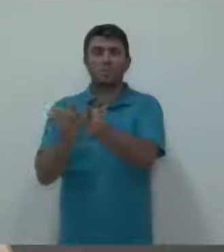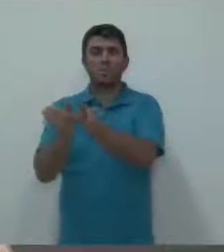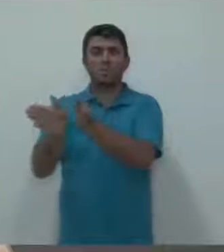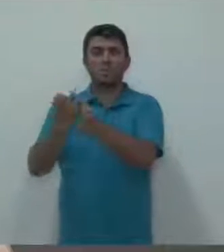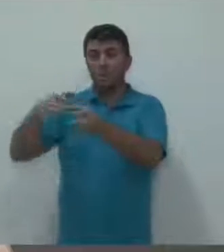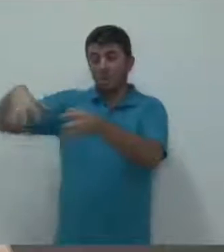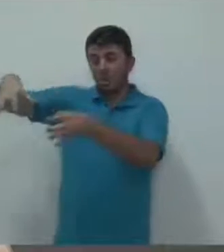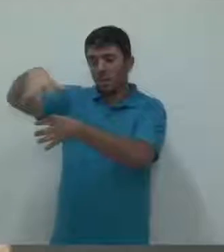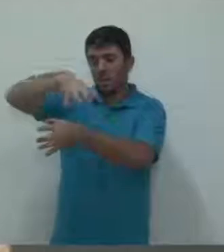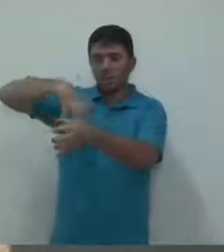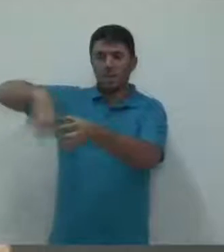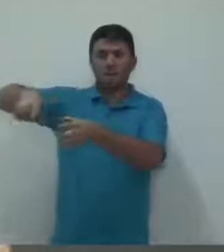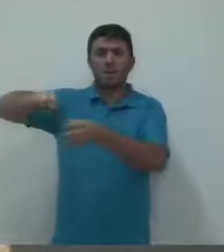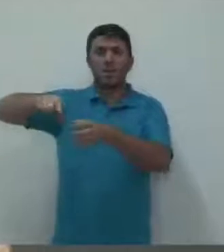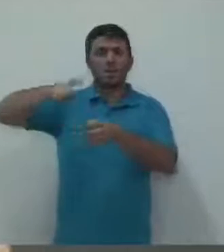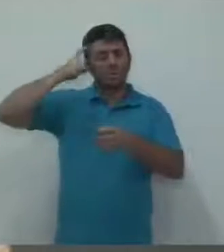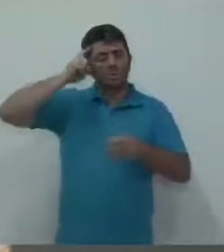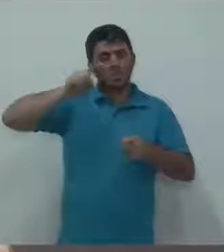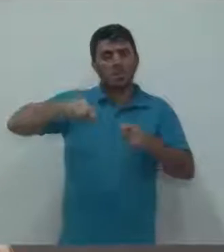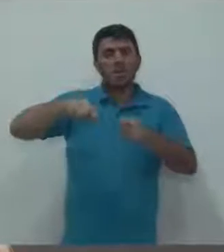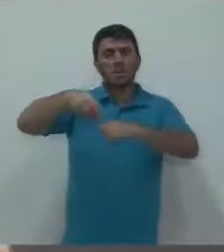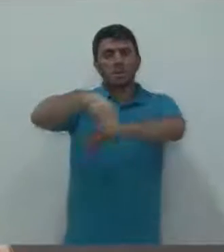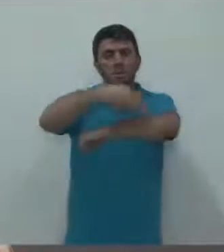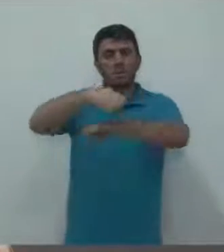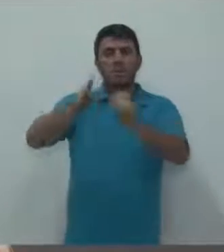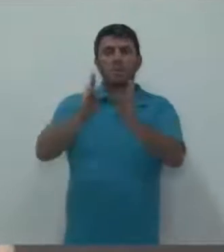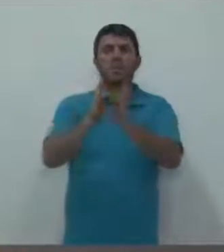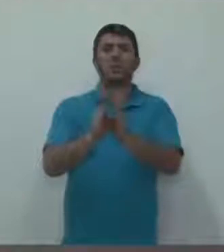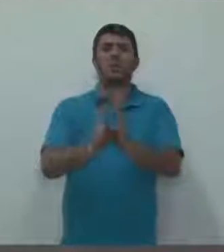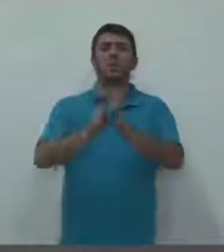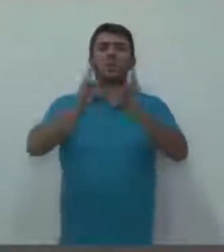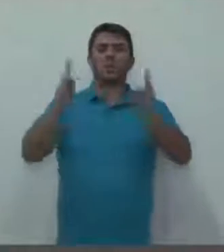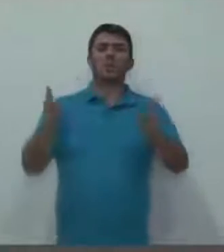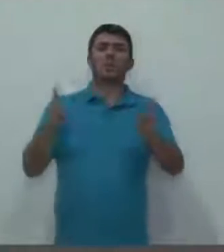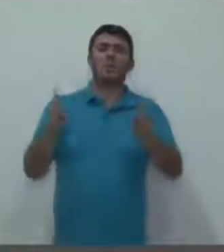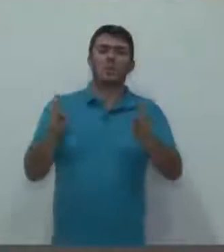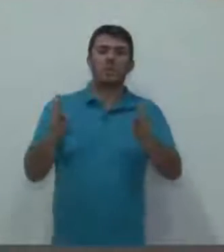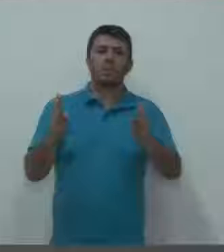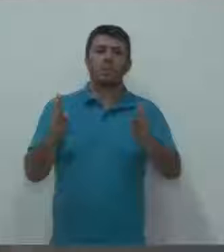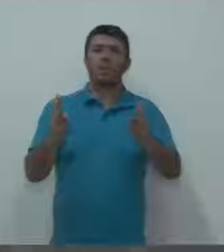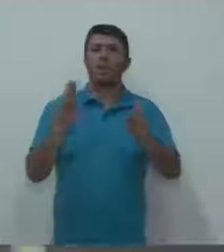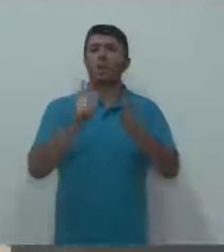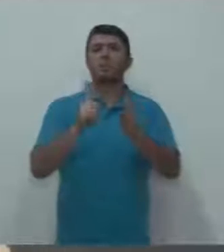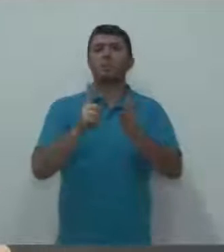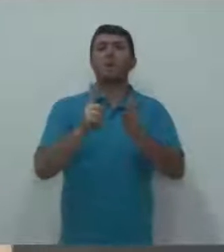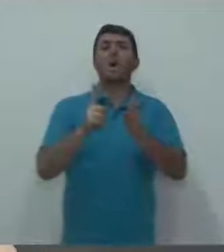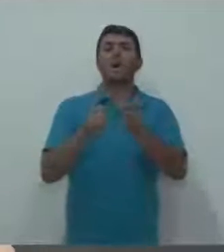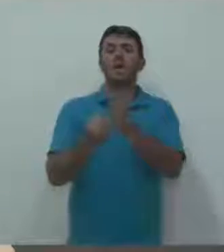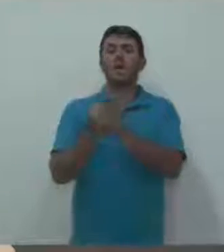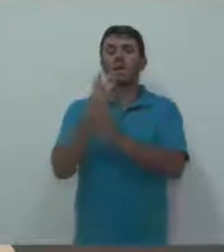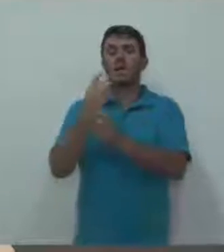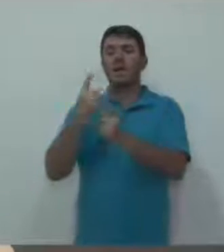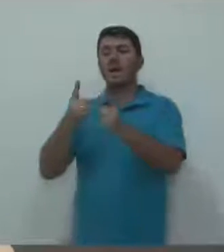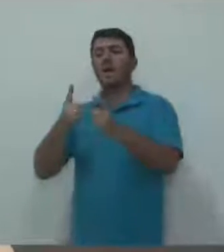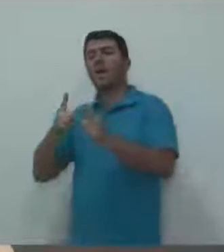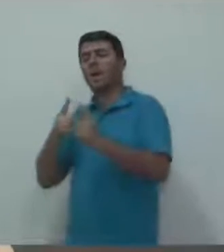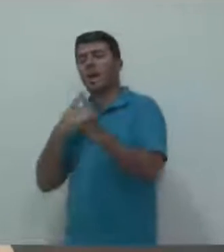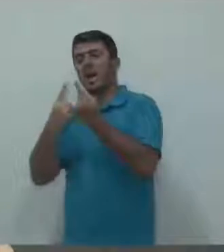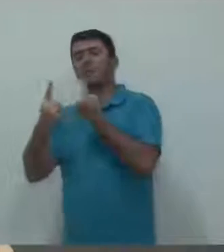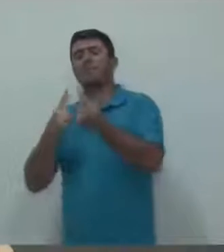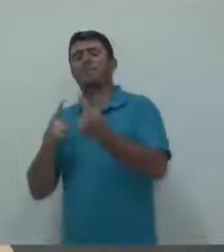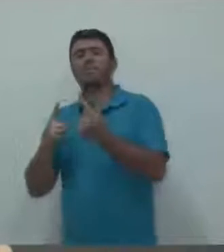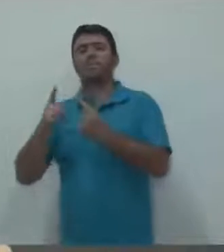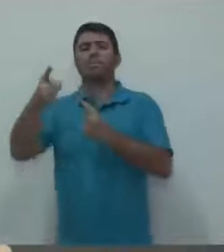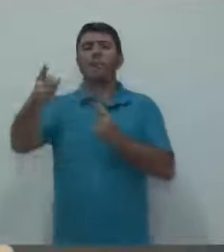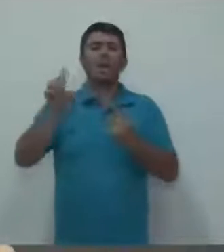da via, me parece razoável. E quando falo alargamento da via, não é criar uma avenida, que nem a Avenida Independência, não é isso. Alargamento